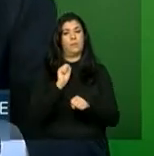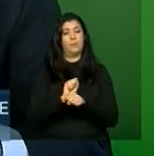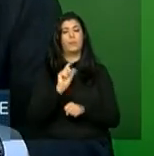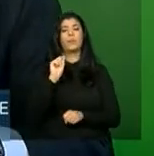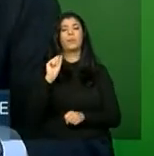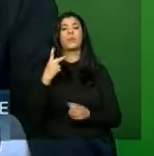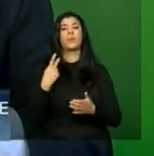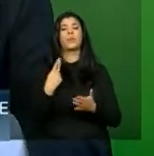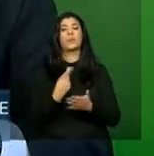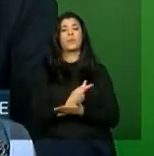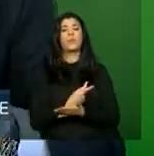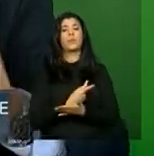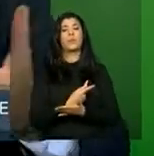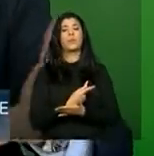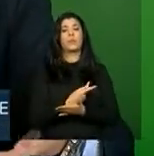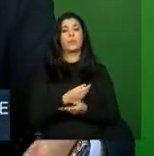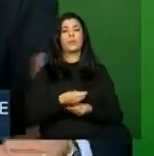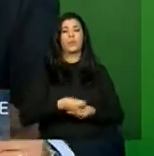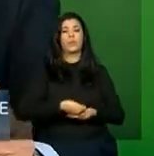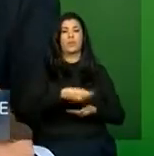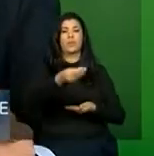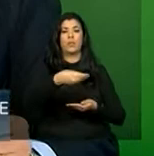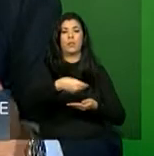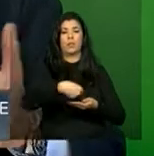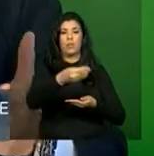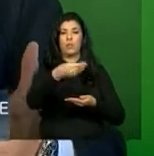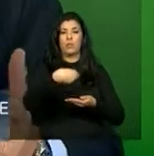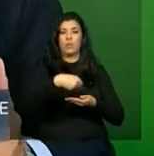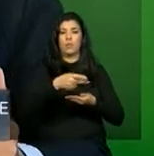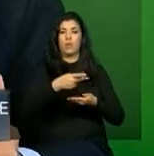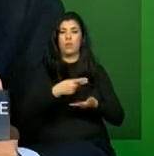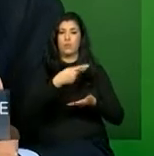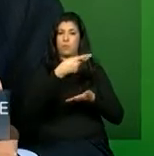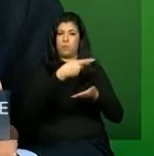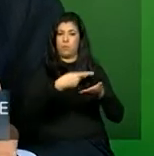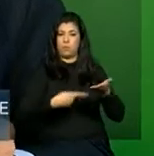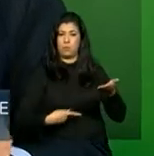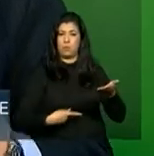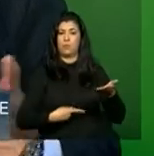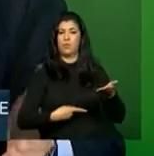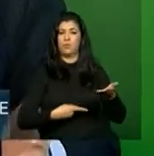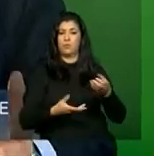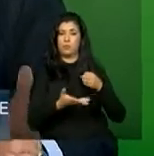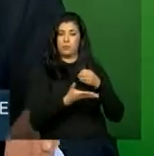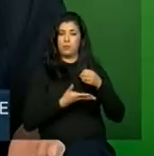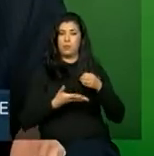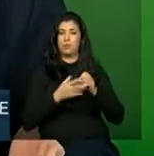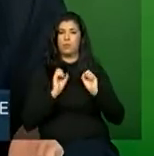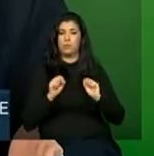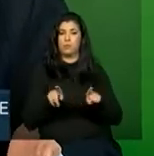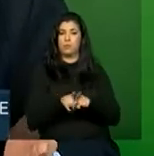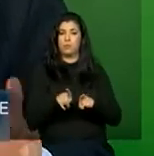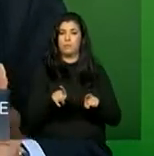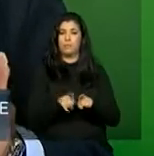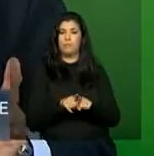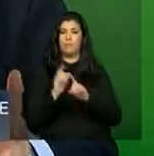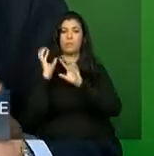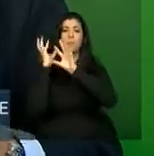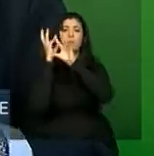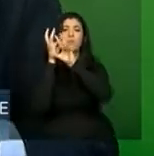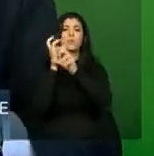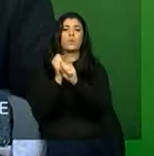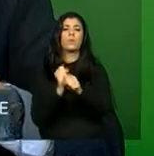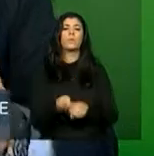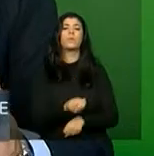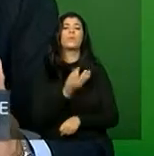exatamente a entrega de no mínimo os projetos básicos para que possamos orçar Quais